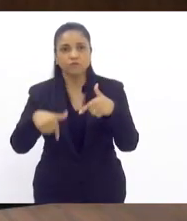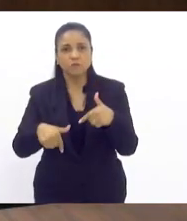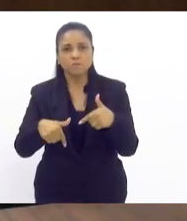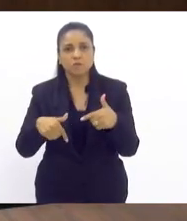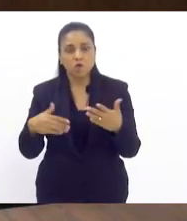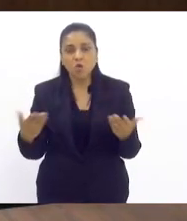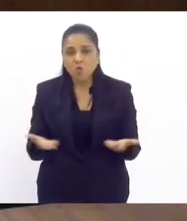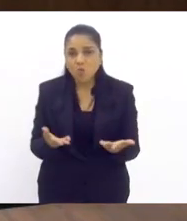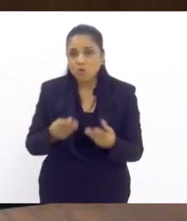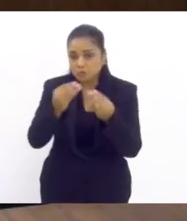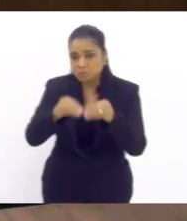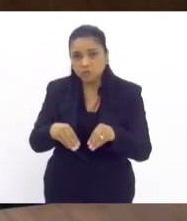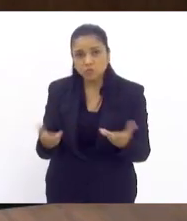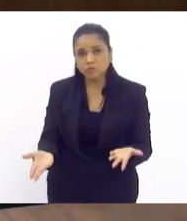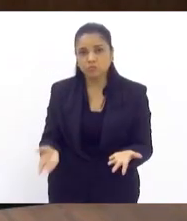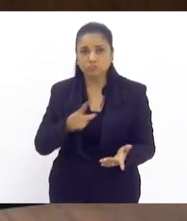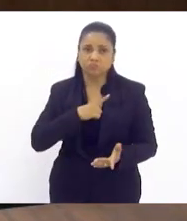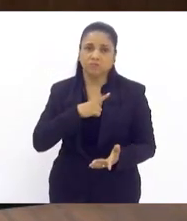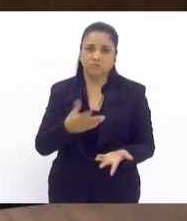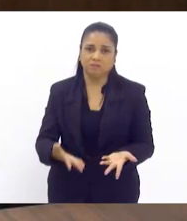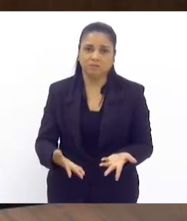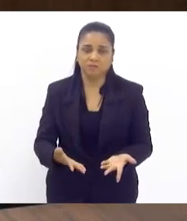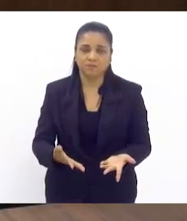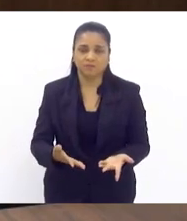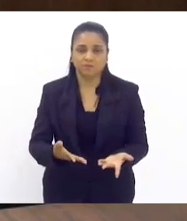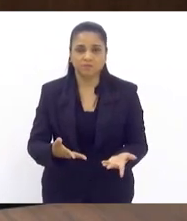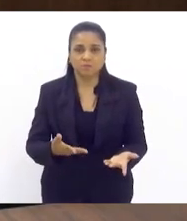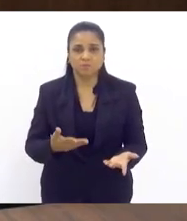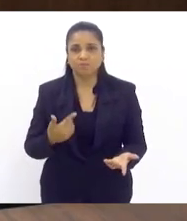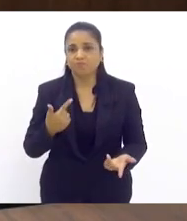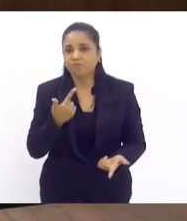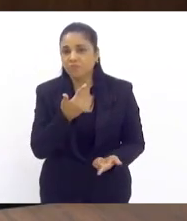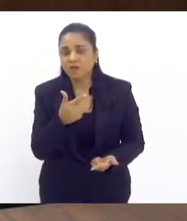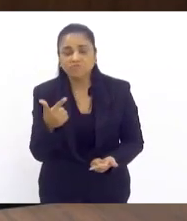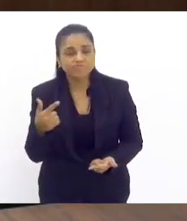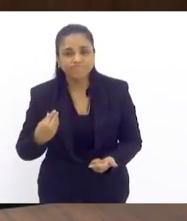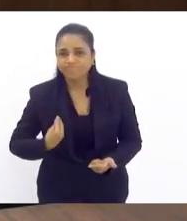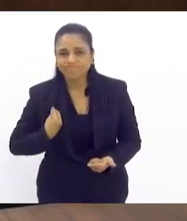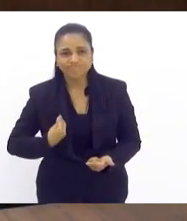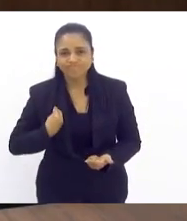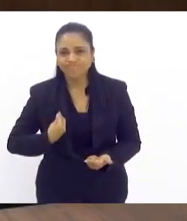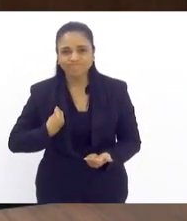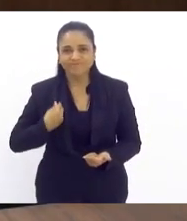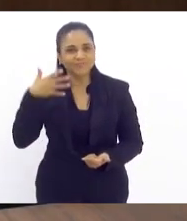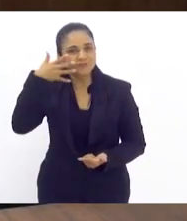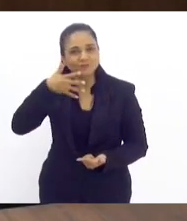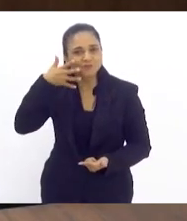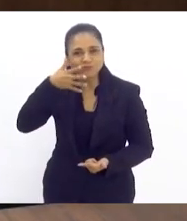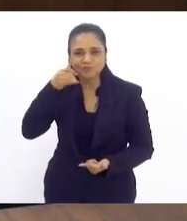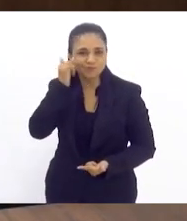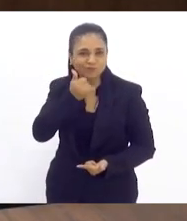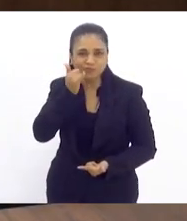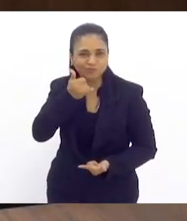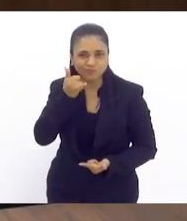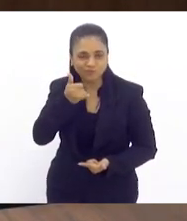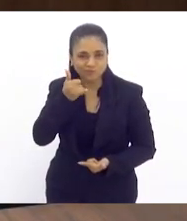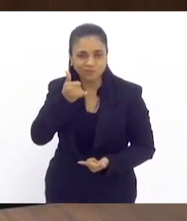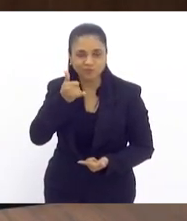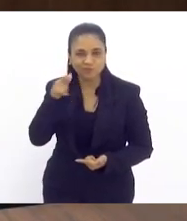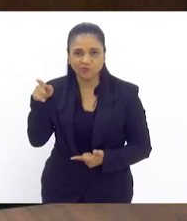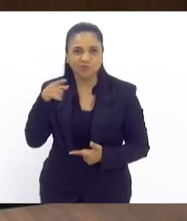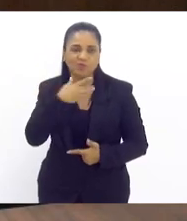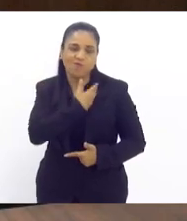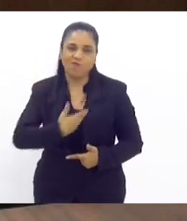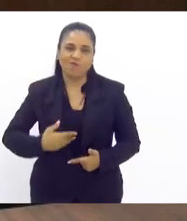encontramos. Entendeu? Mas não existe esse tipo de discurso no governo federal. Incluir o Rio de Janeiro